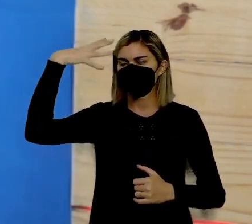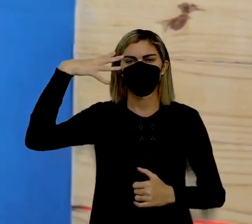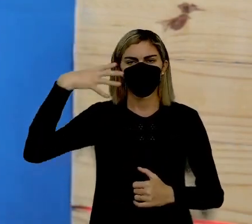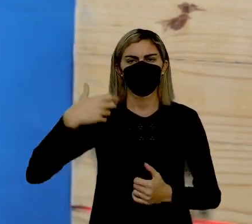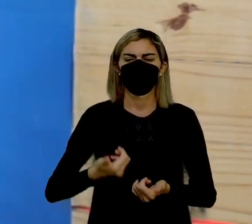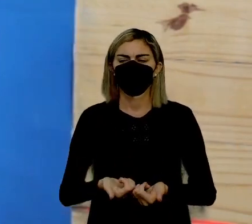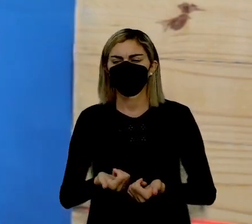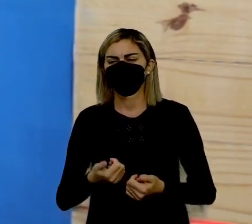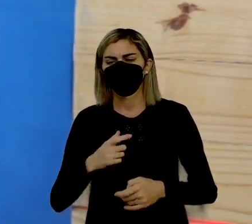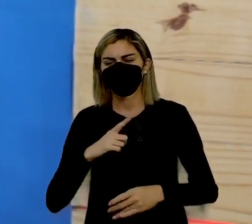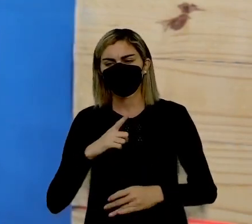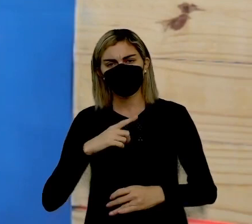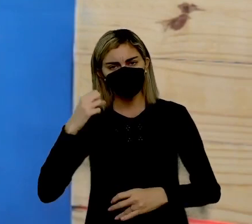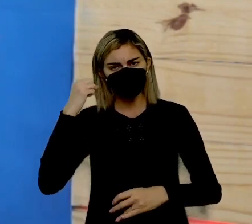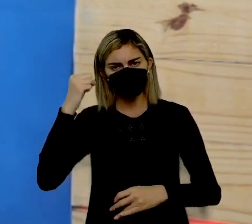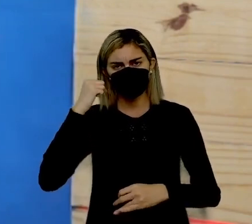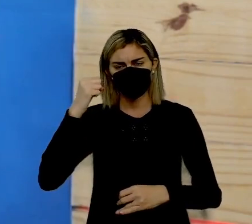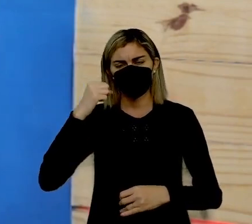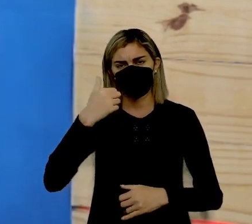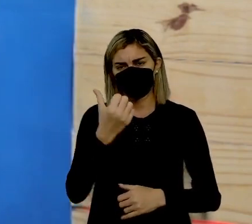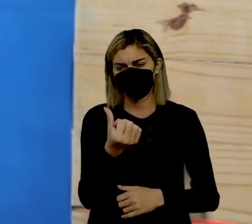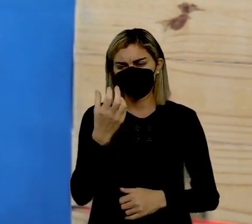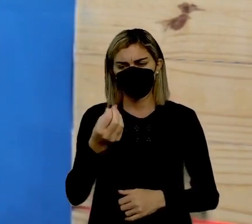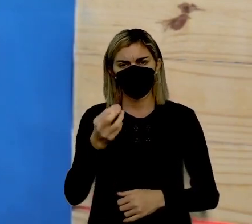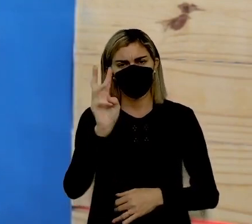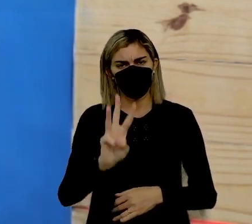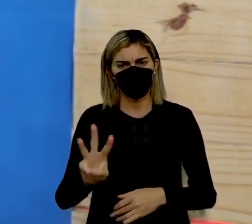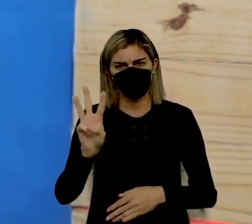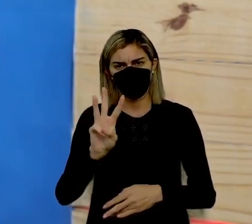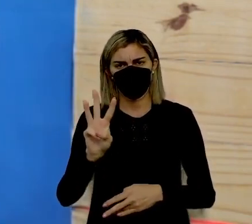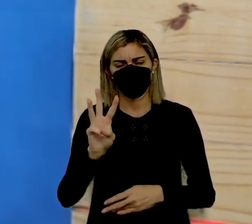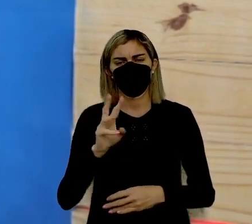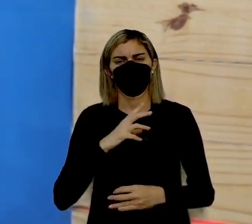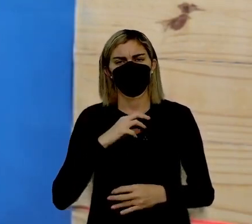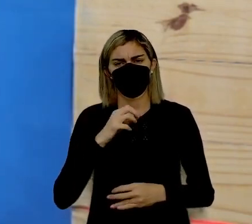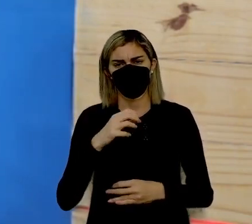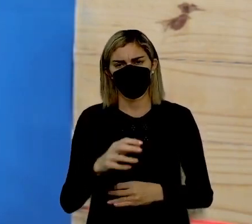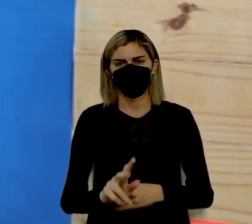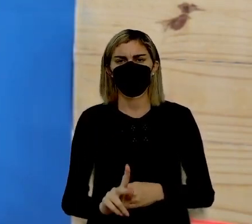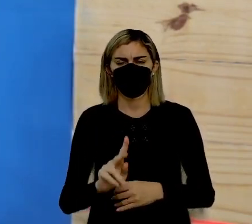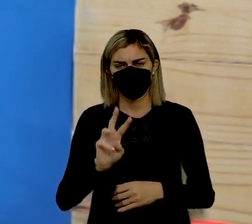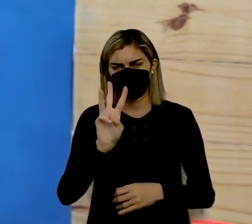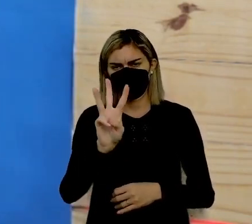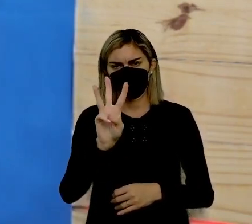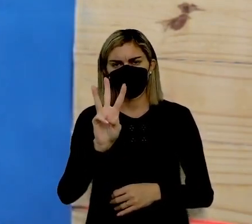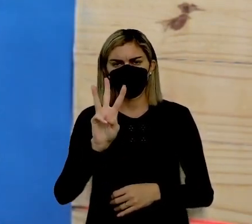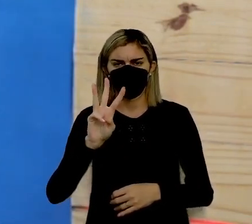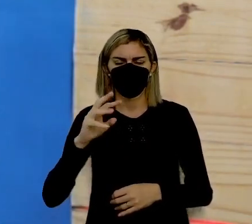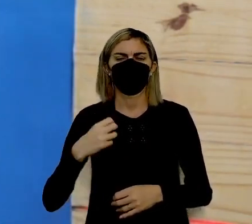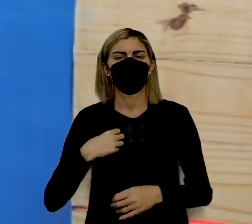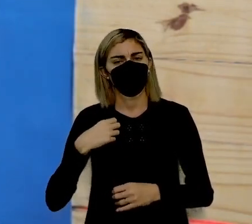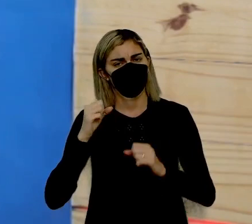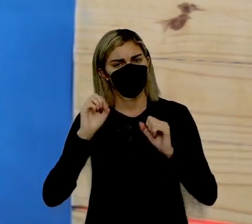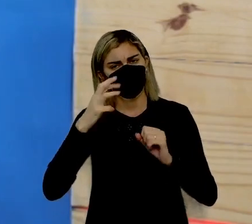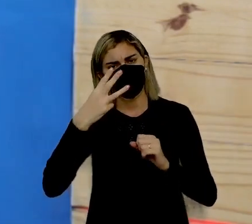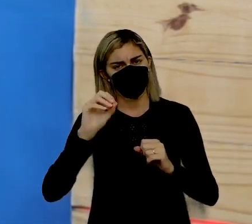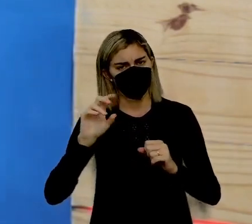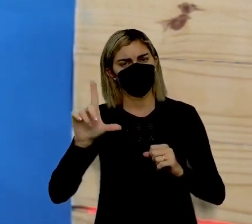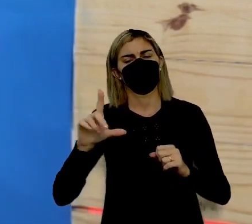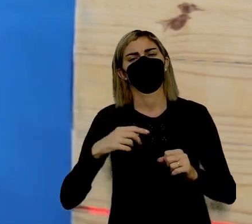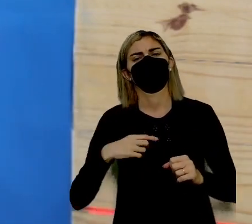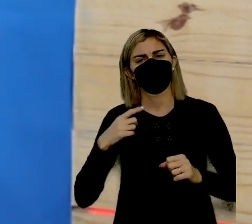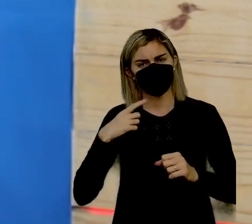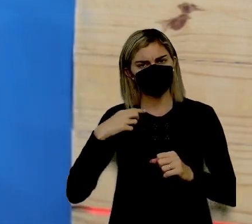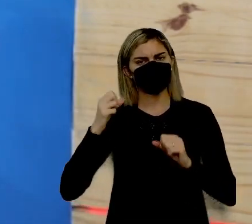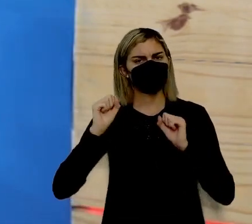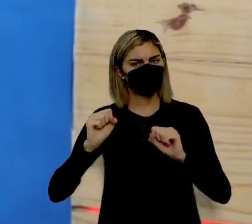digo que ela tem uma potência de 60 watts, o W watts é potência. Potência é diferente de